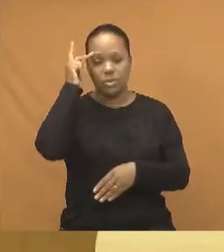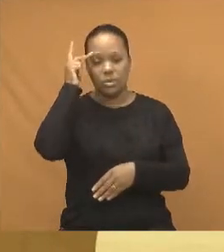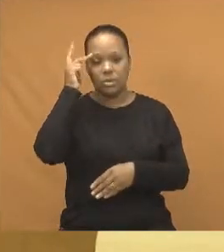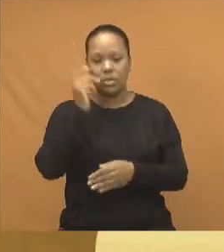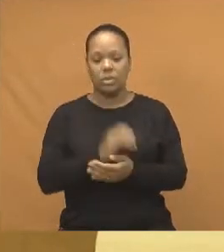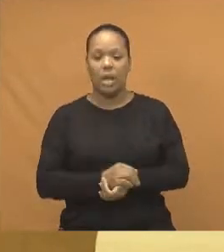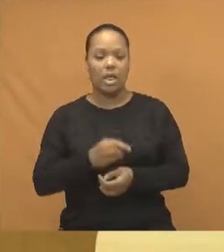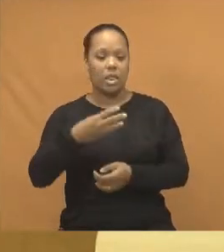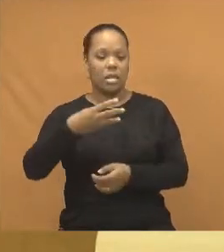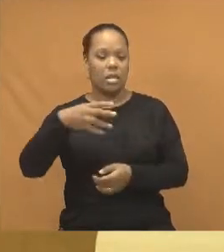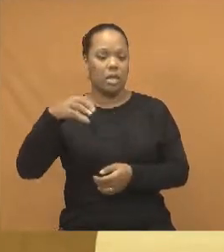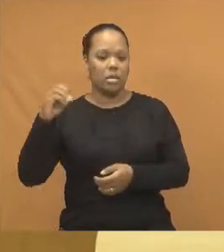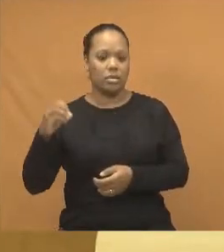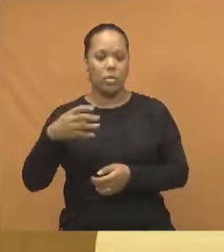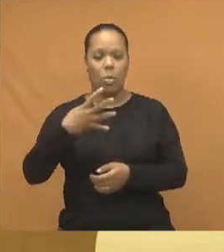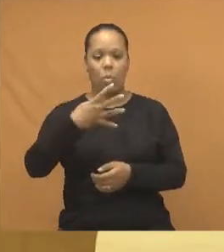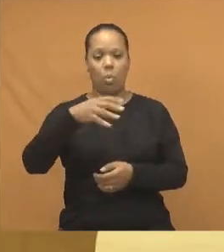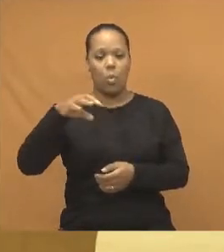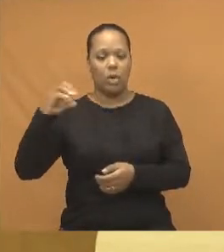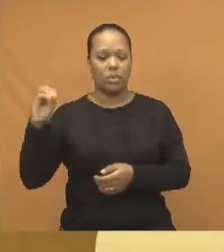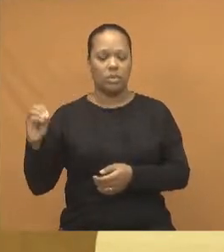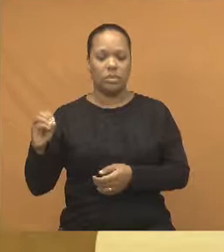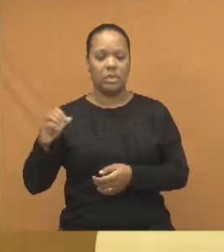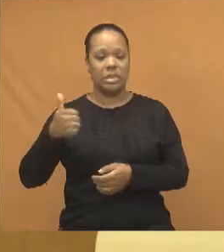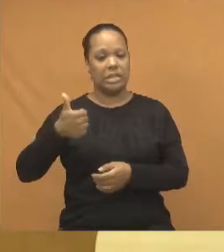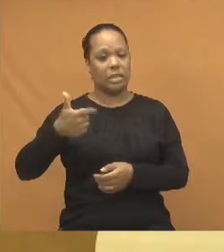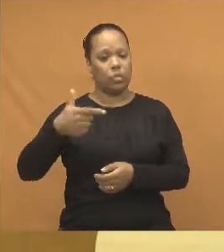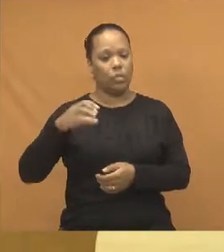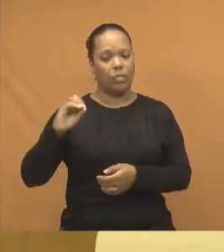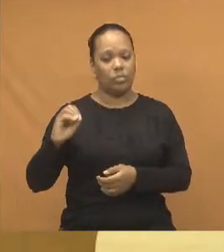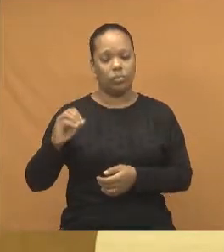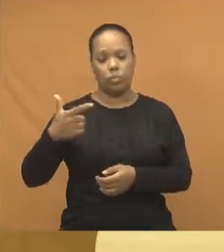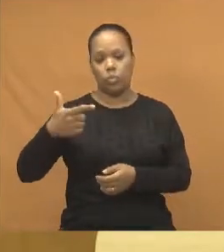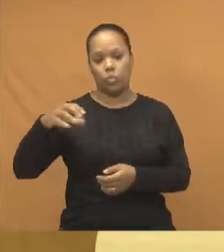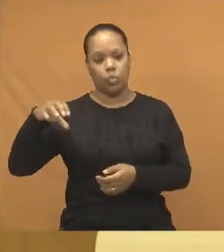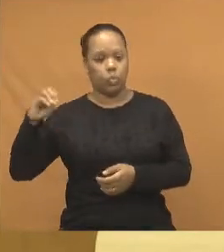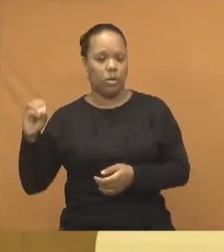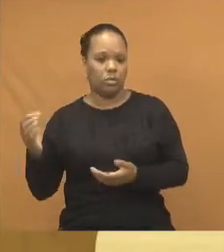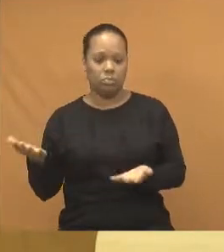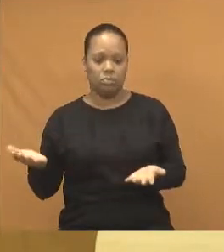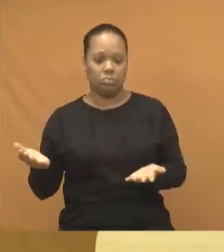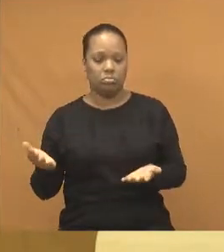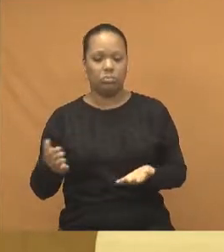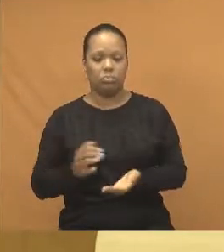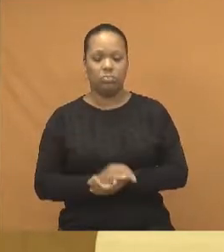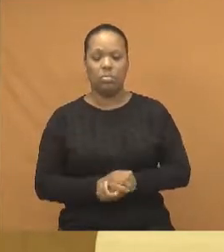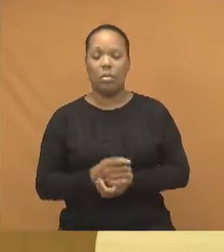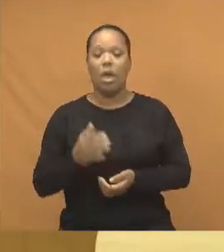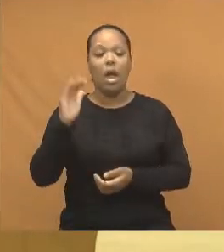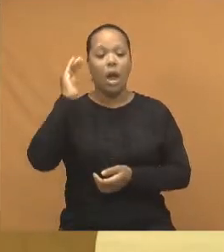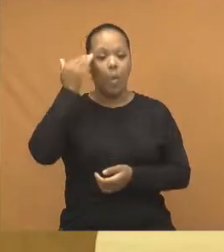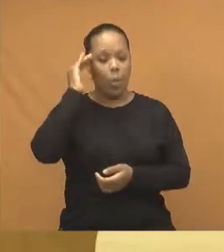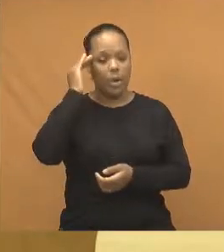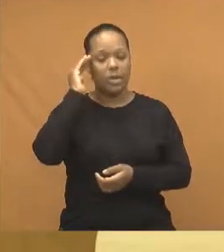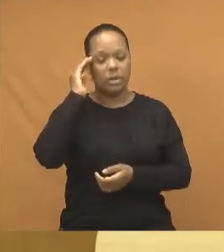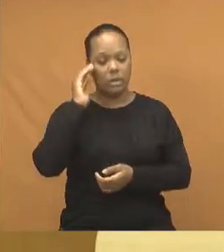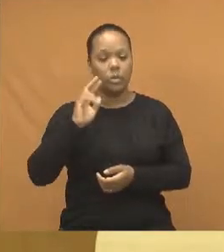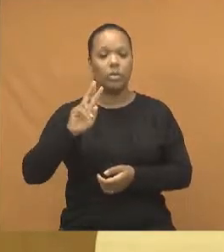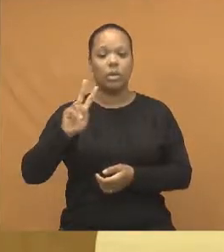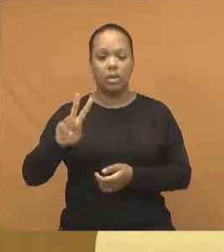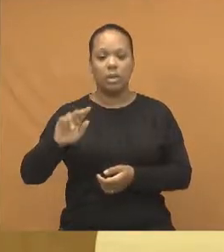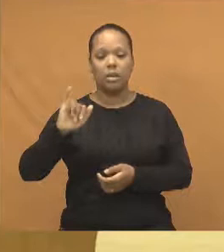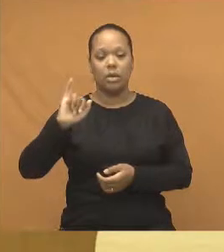consulta com 300, 400, hora 120, hora 200. Entendo a questão da